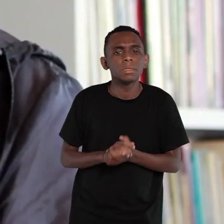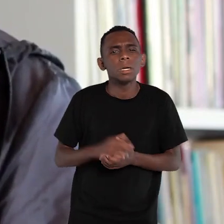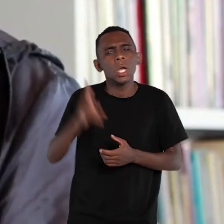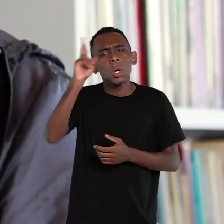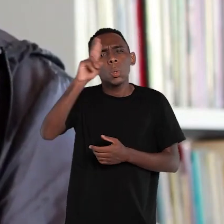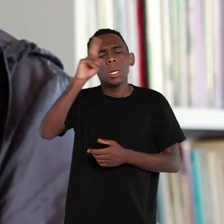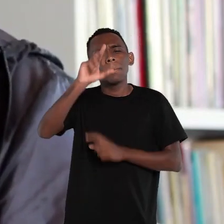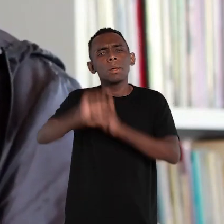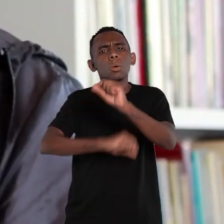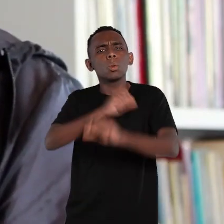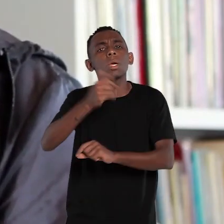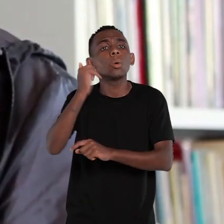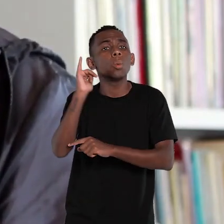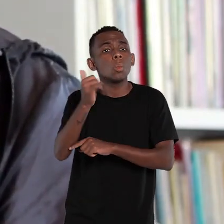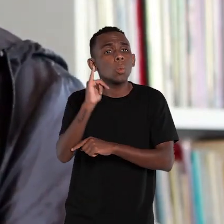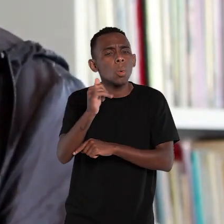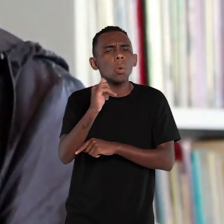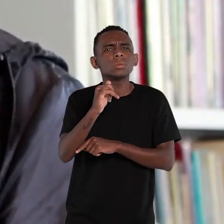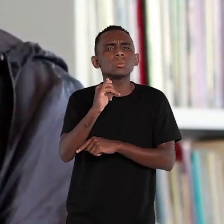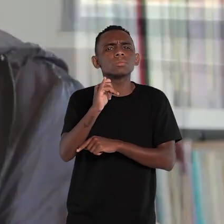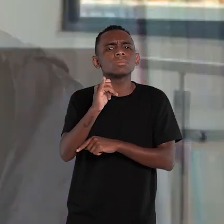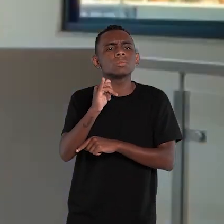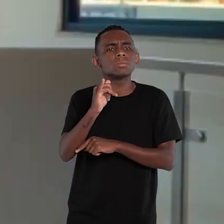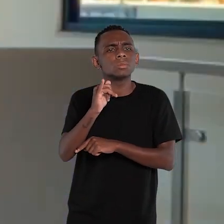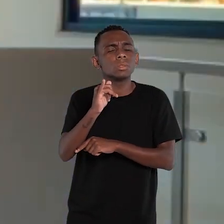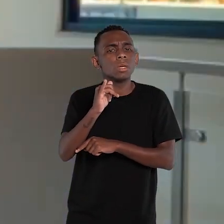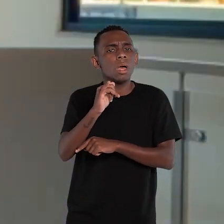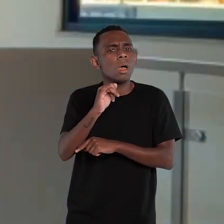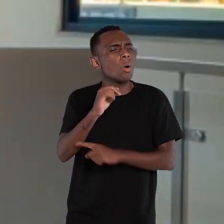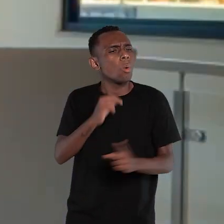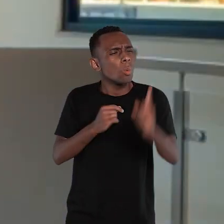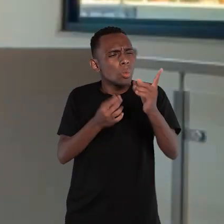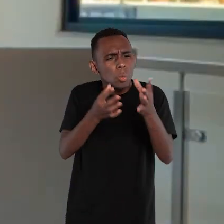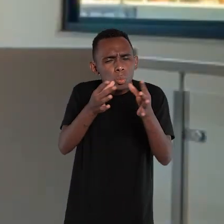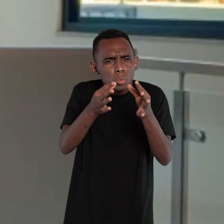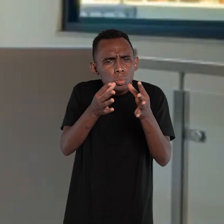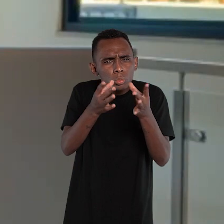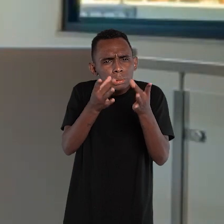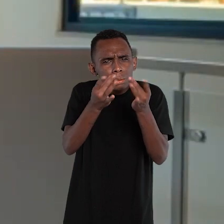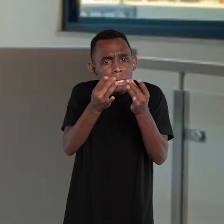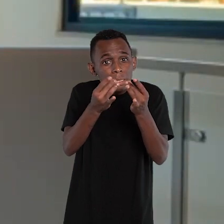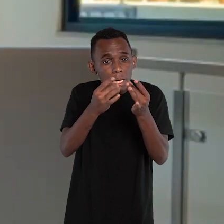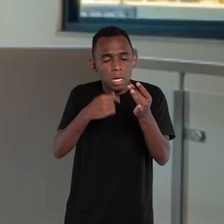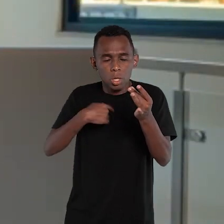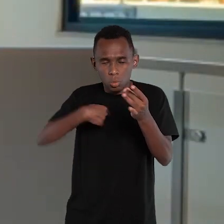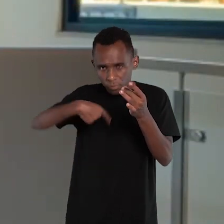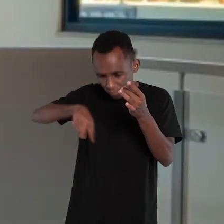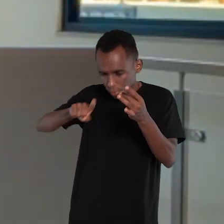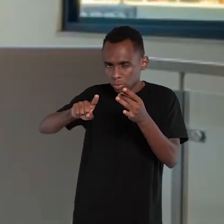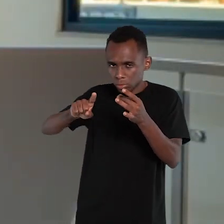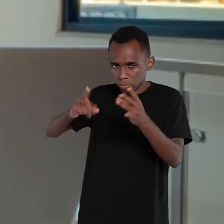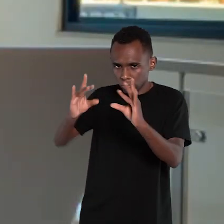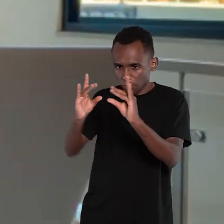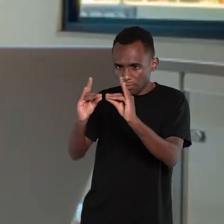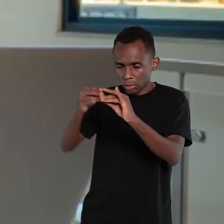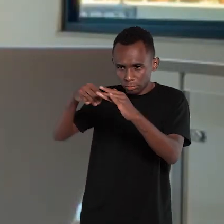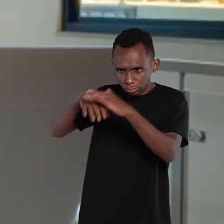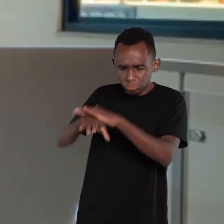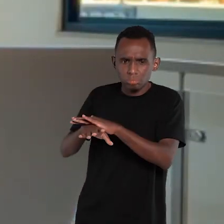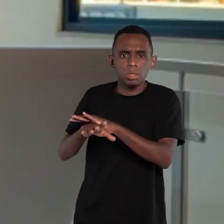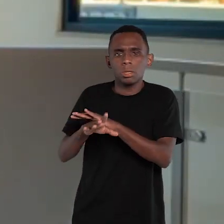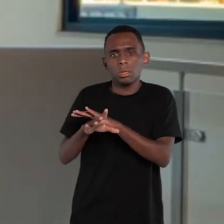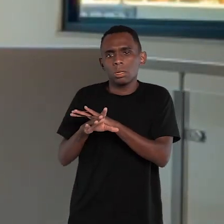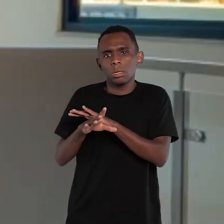conto que derivei de apenas 1 milímetro de segundo. Eu fui no enterro de